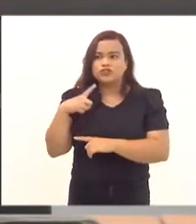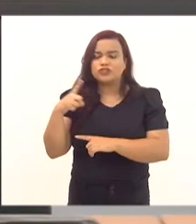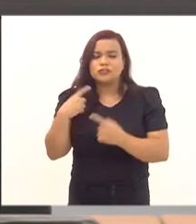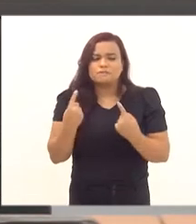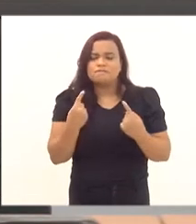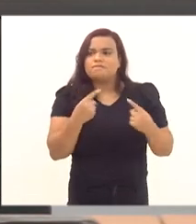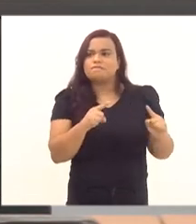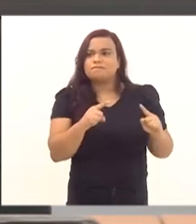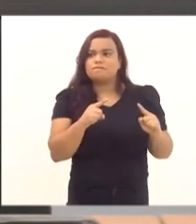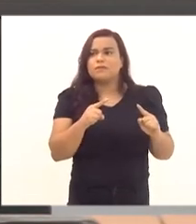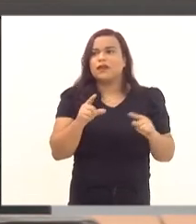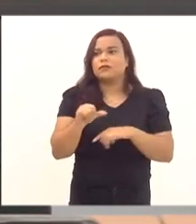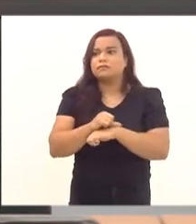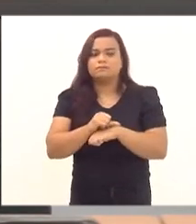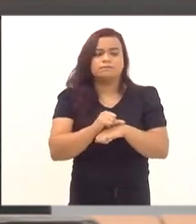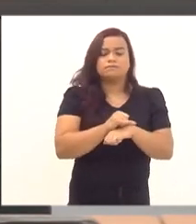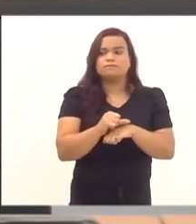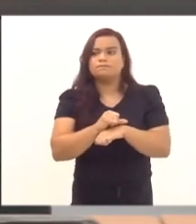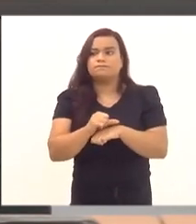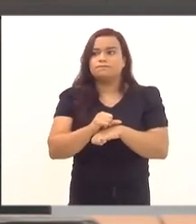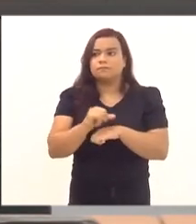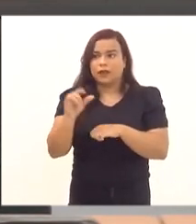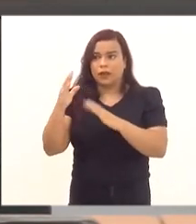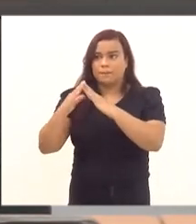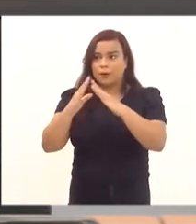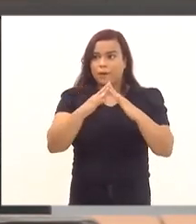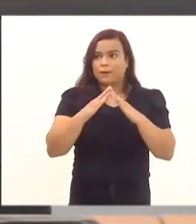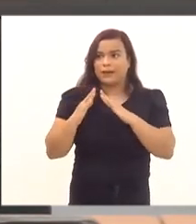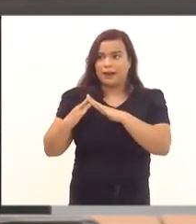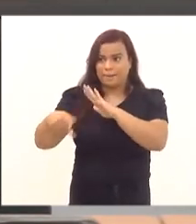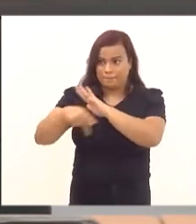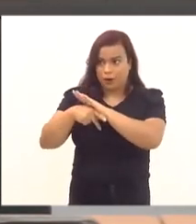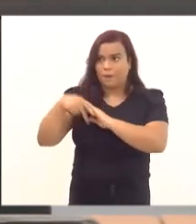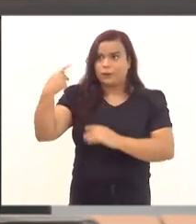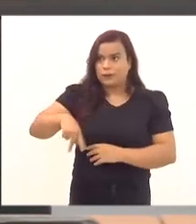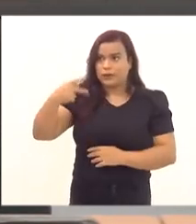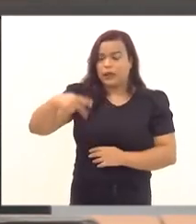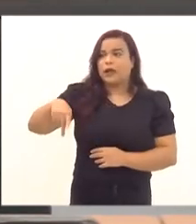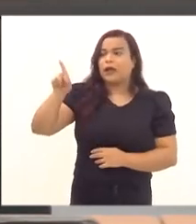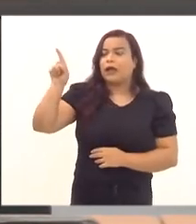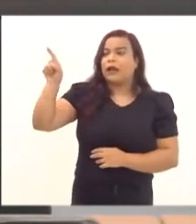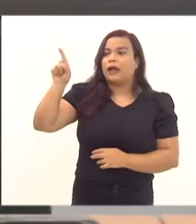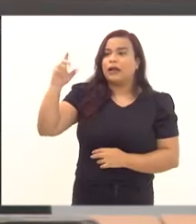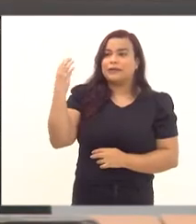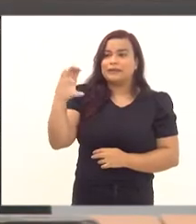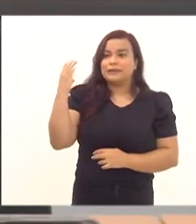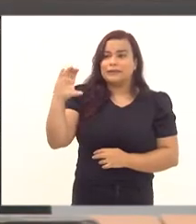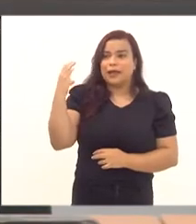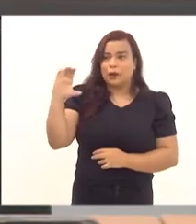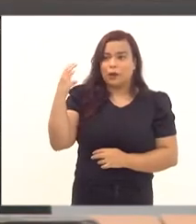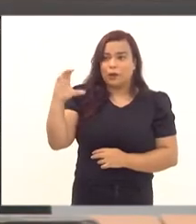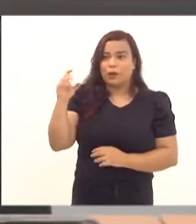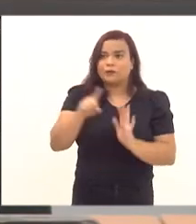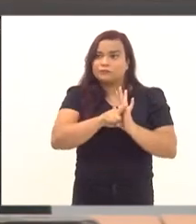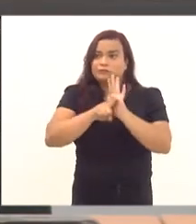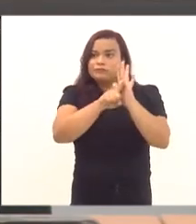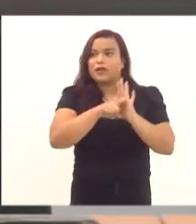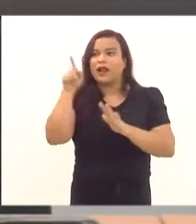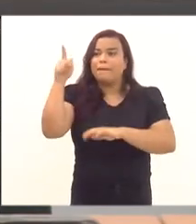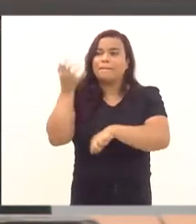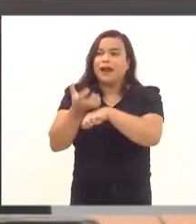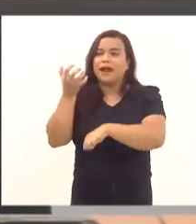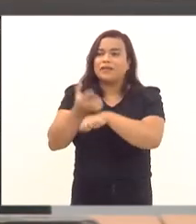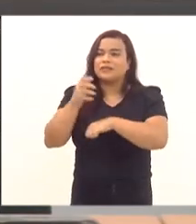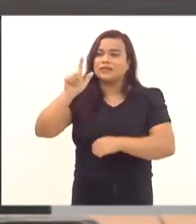e da especulação imobiliária em Niterói muitos aqui conhecem o antigo cinema Icaraí ali na praça